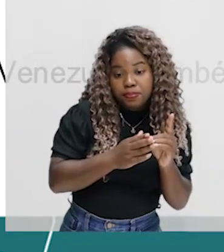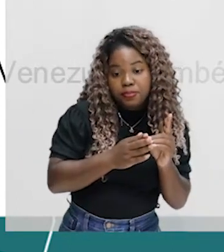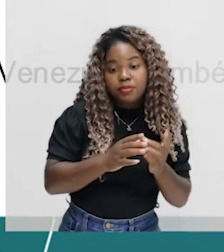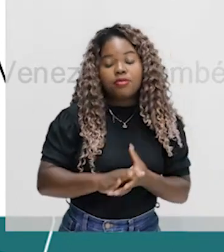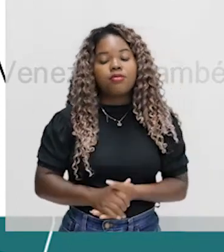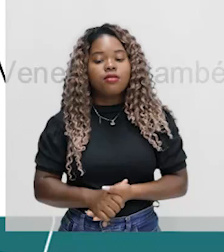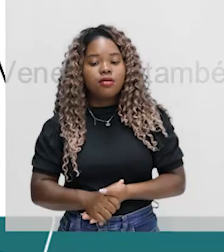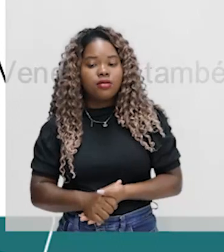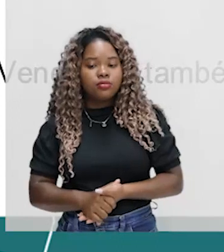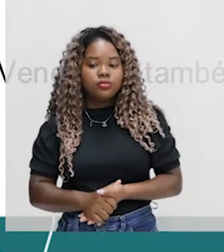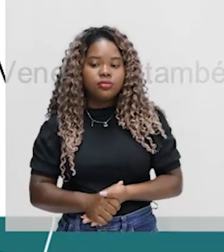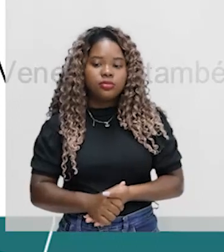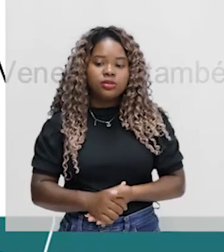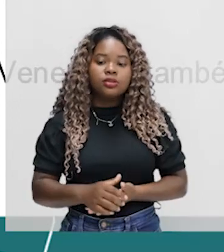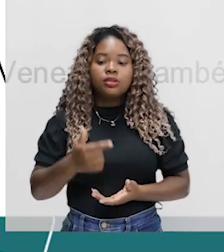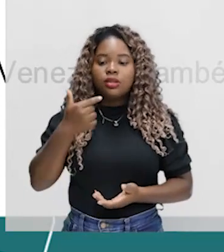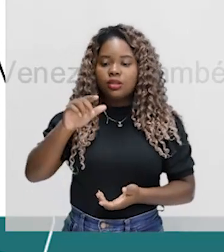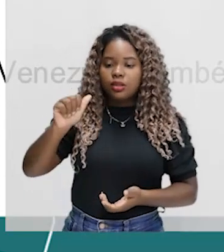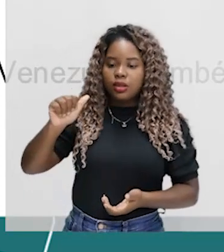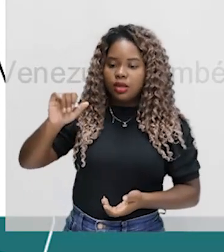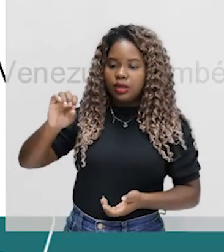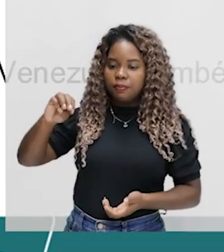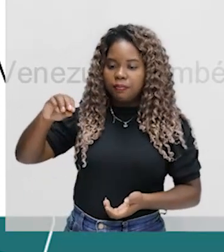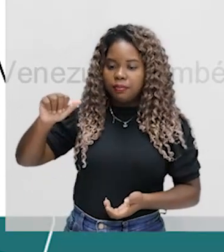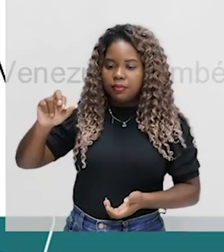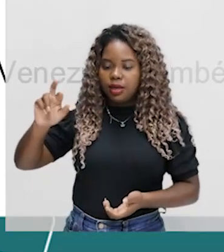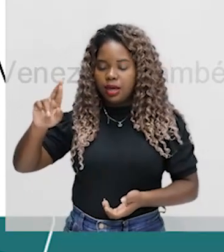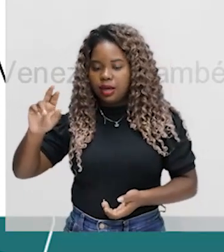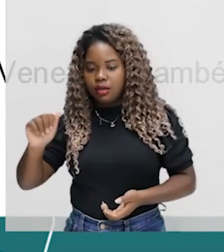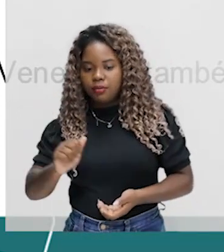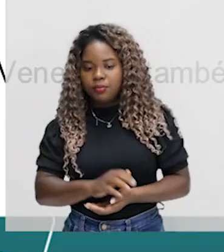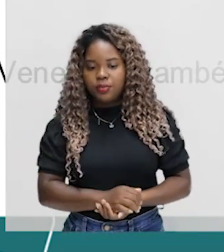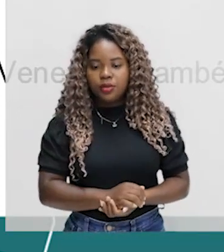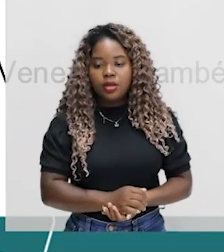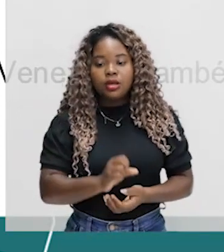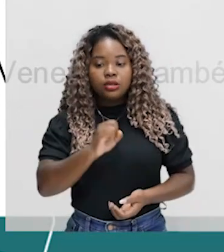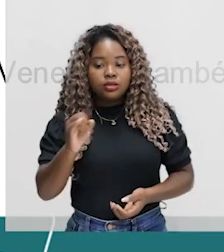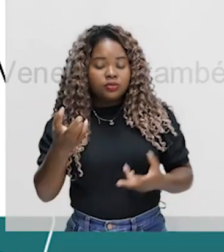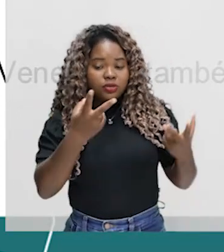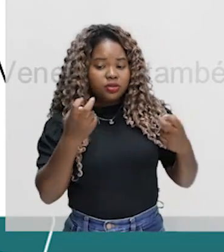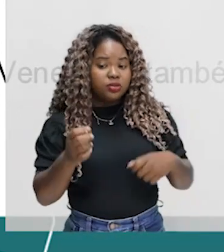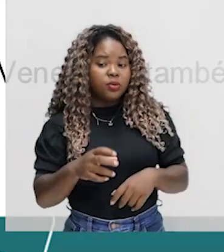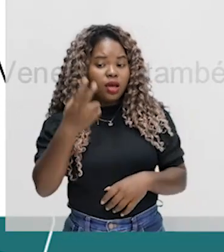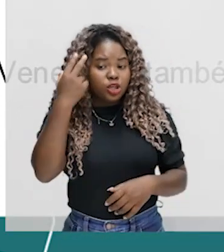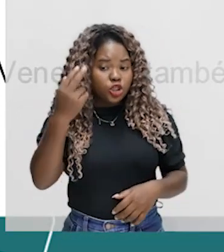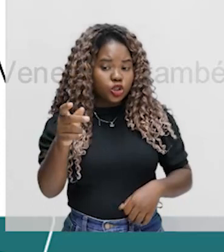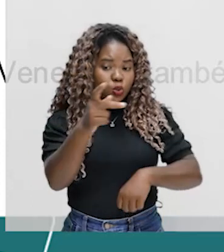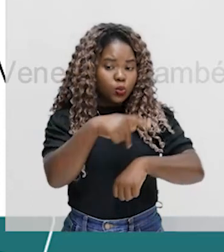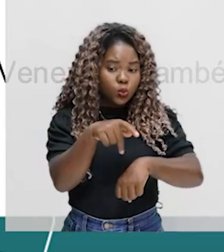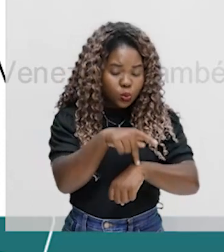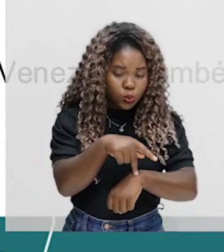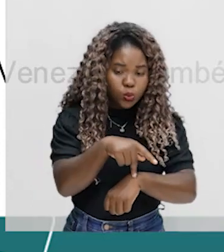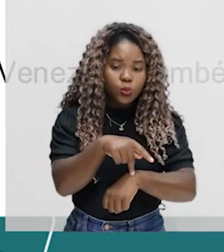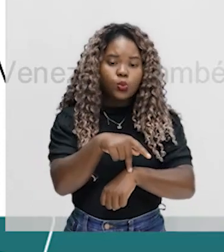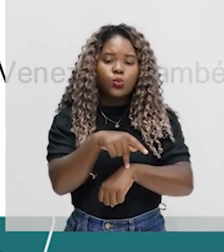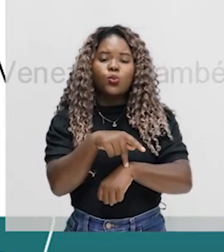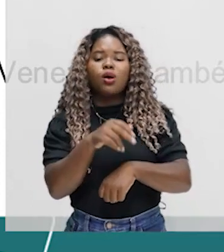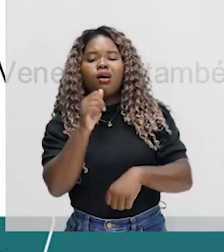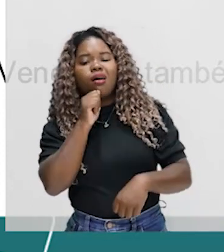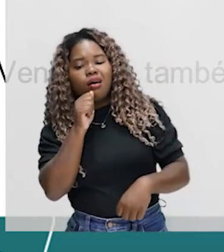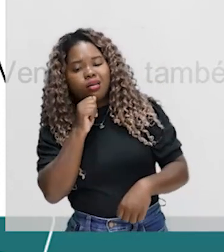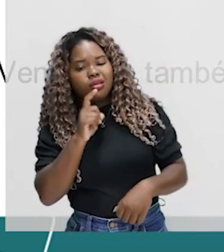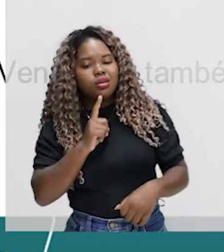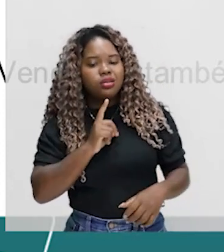espanhol, os peruanos falam a língua aimará. Se vocês observarem a história desses países, ainda são países que têm